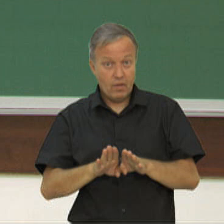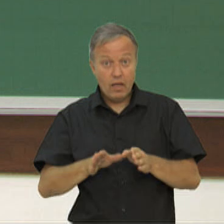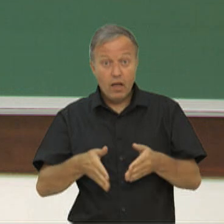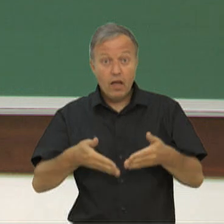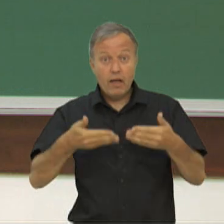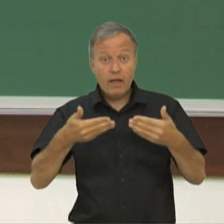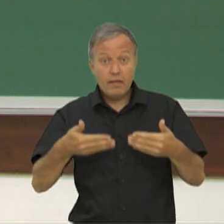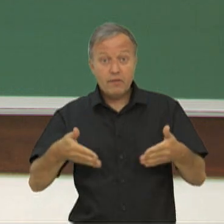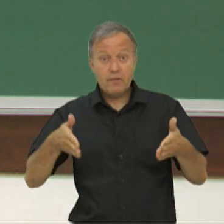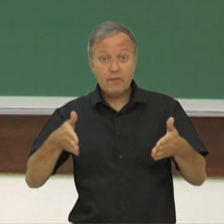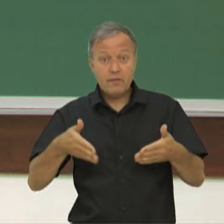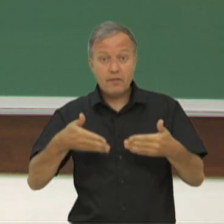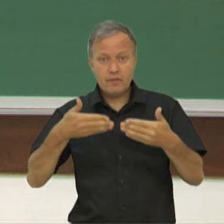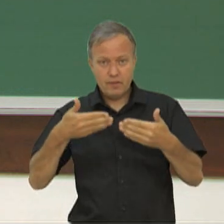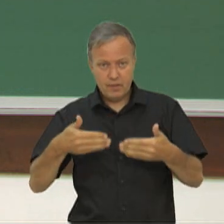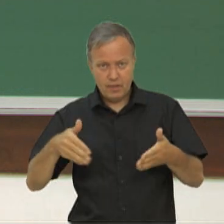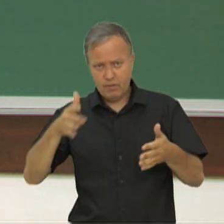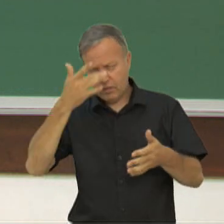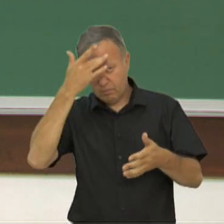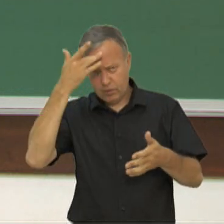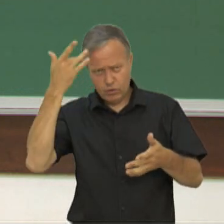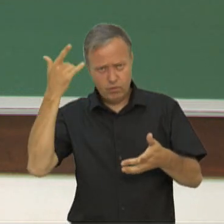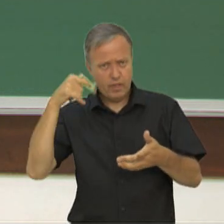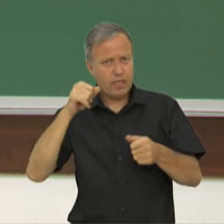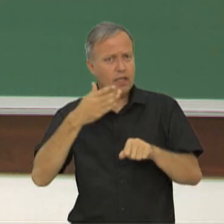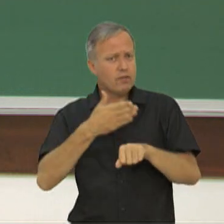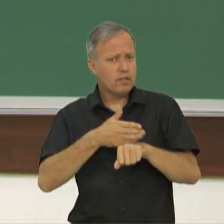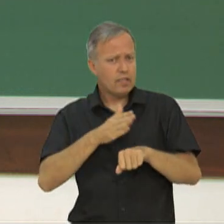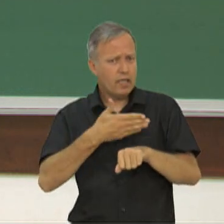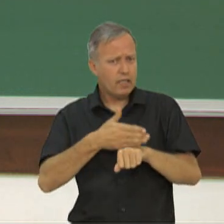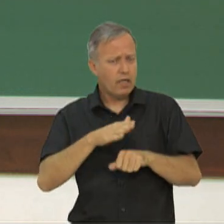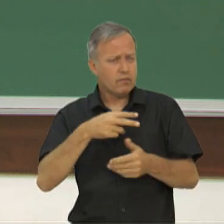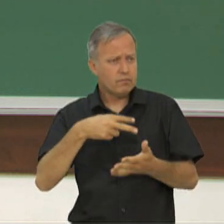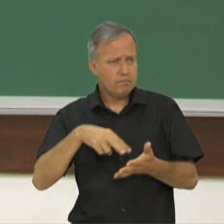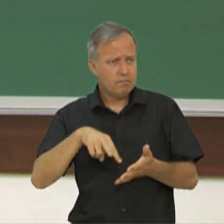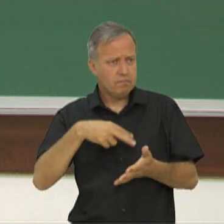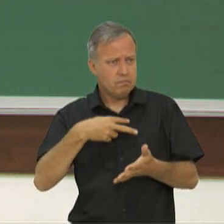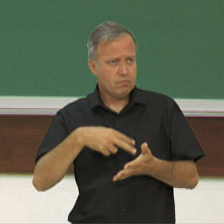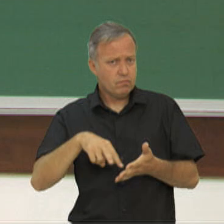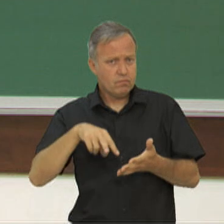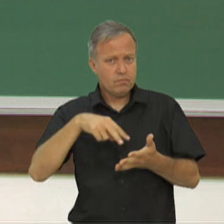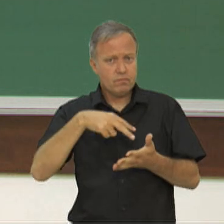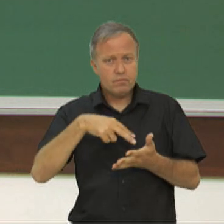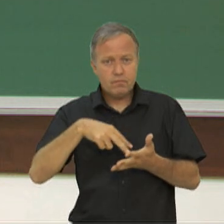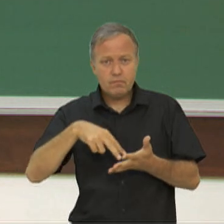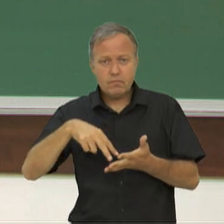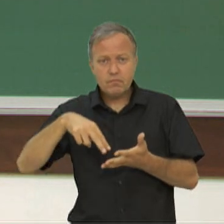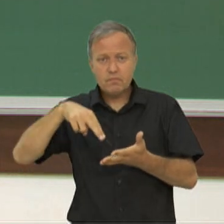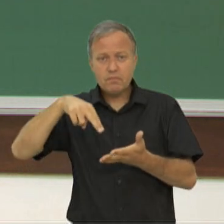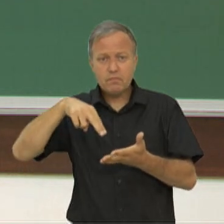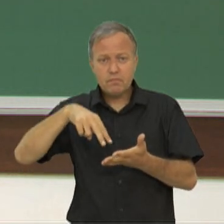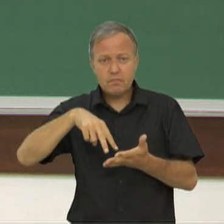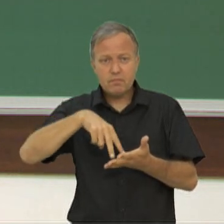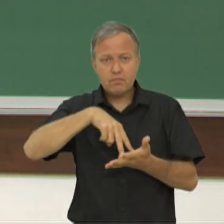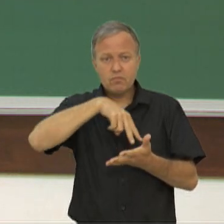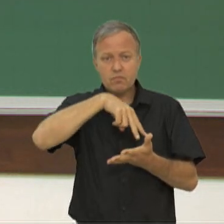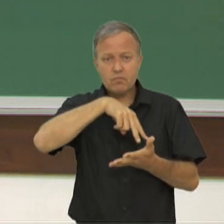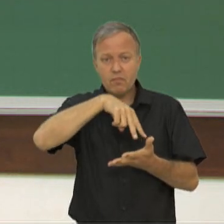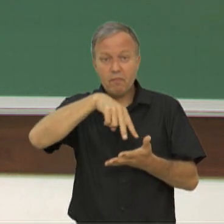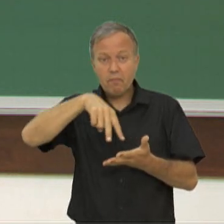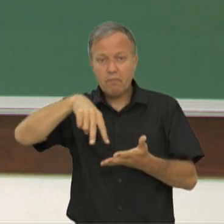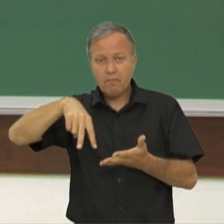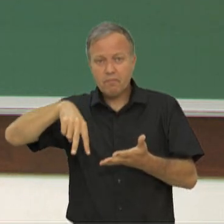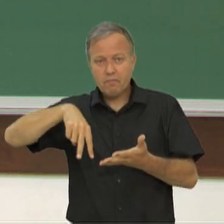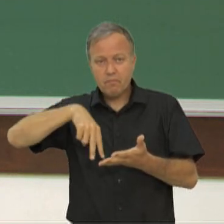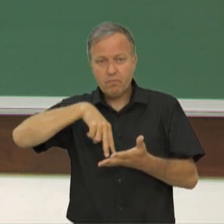aos dançarinos, né? Então, por isso, né, são passos mais leves, né? Eles conseguiam se deslocar, às vezes,